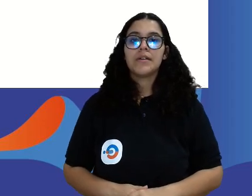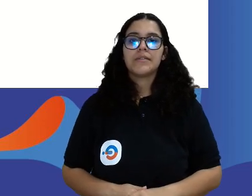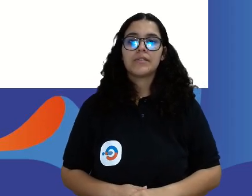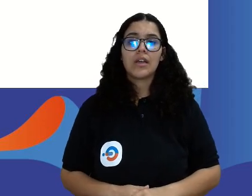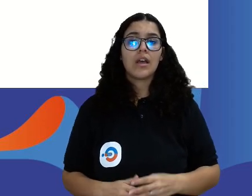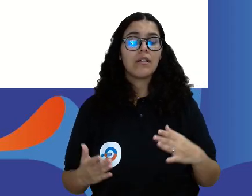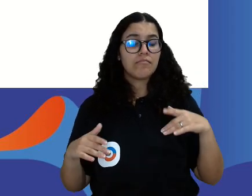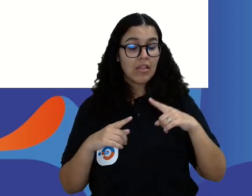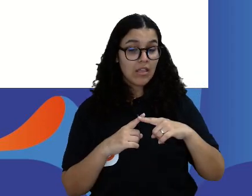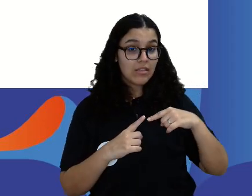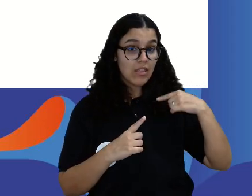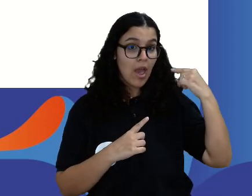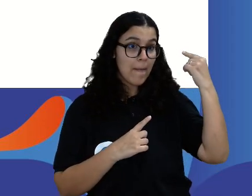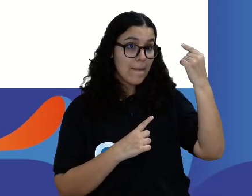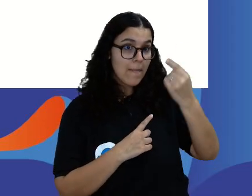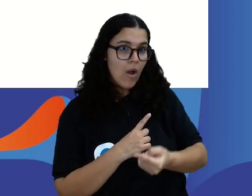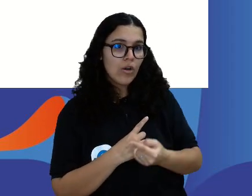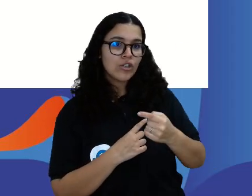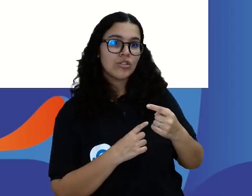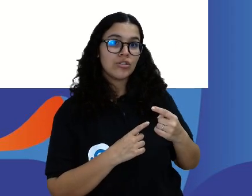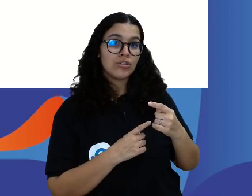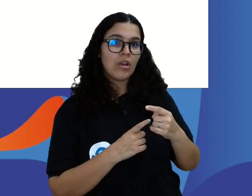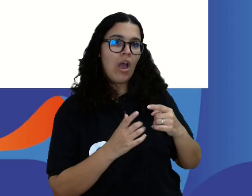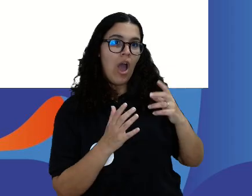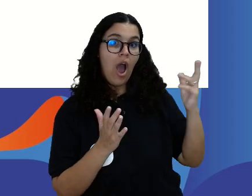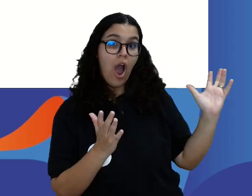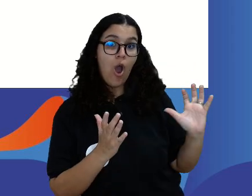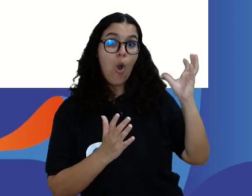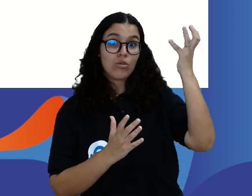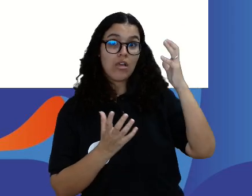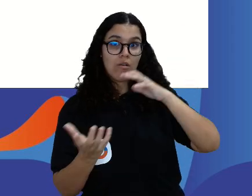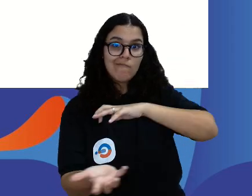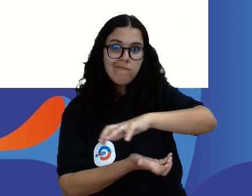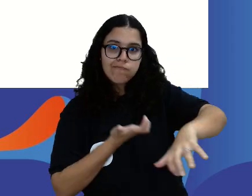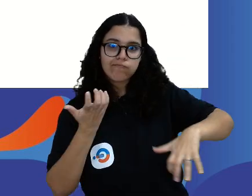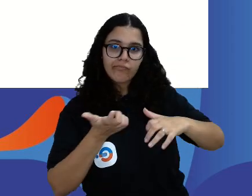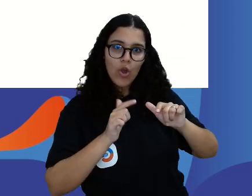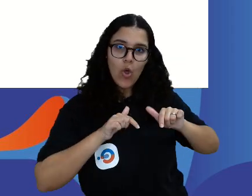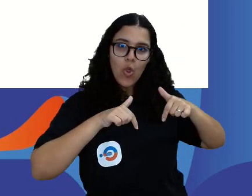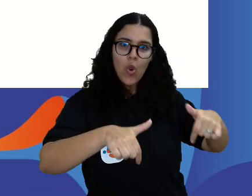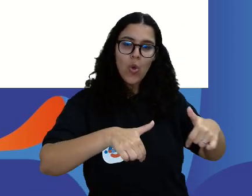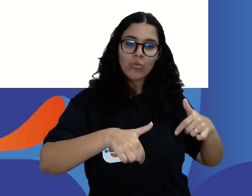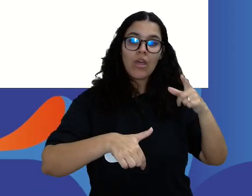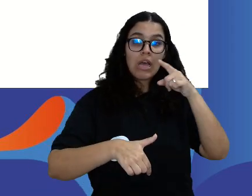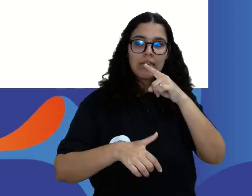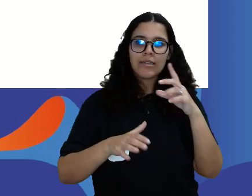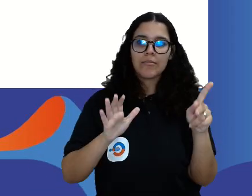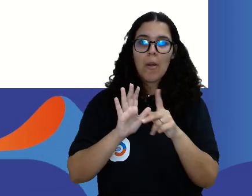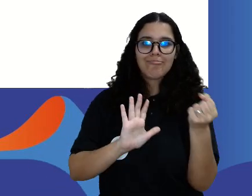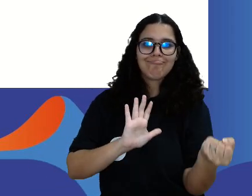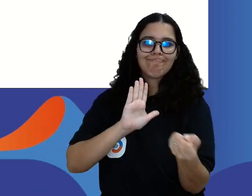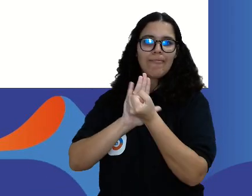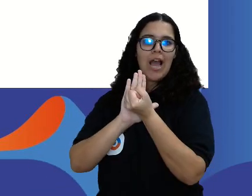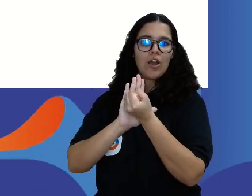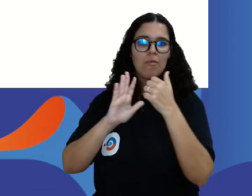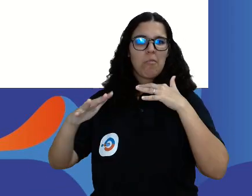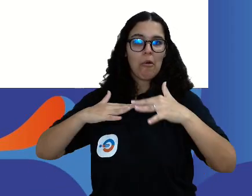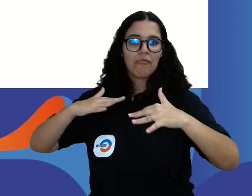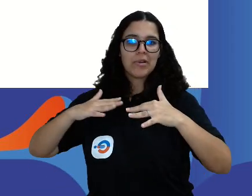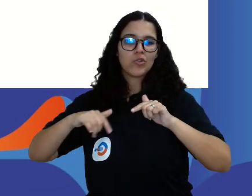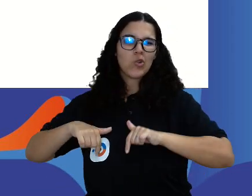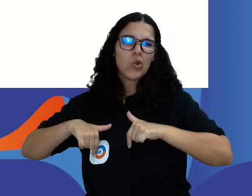todo esse processo, se tornando um símbolo de luta contra a opressão, luta, né, contra